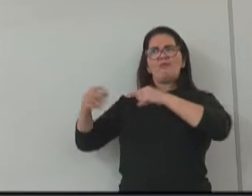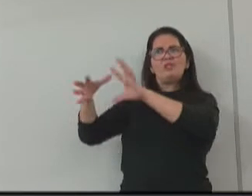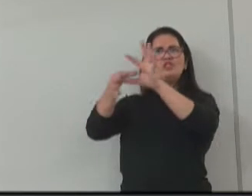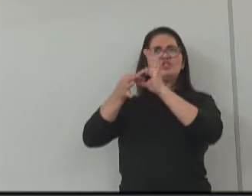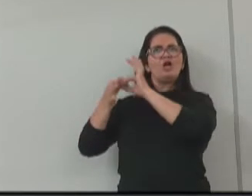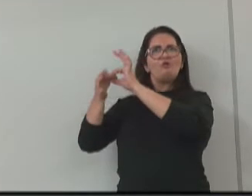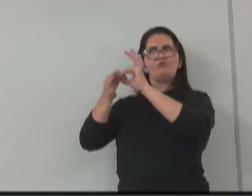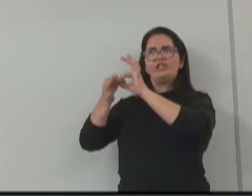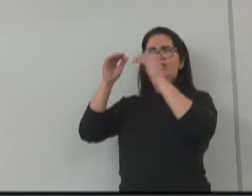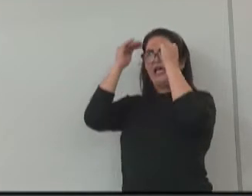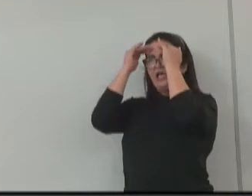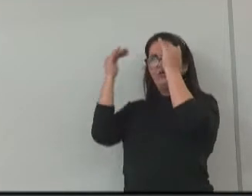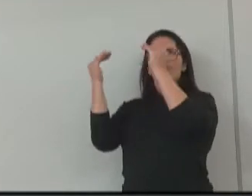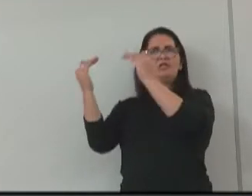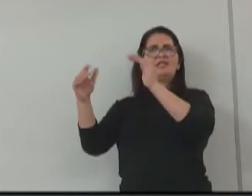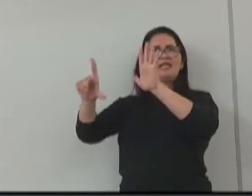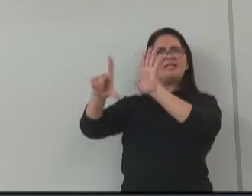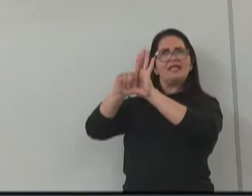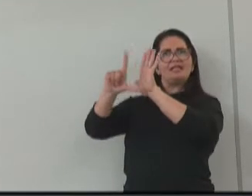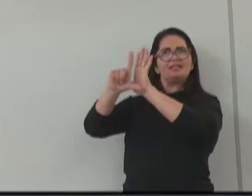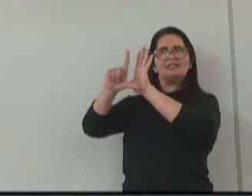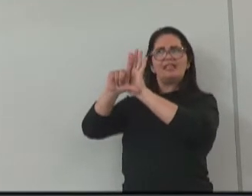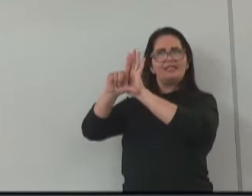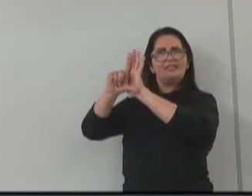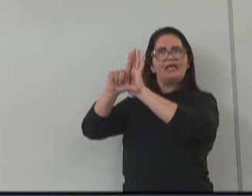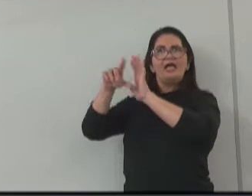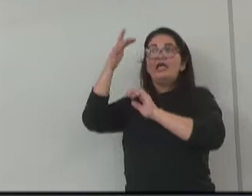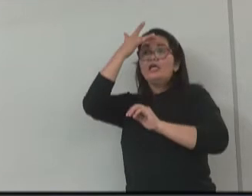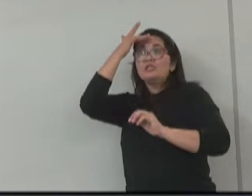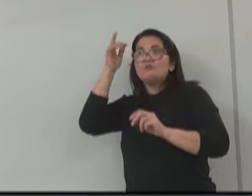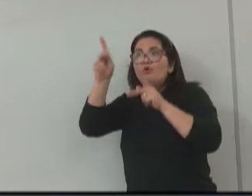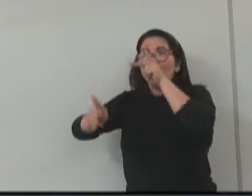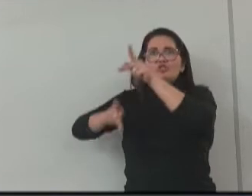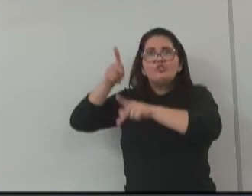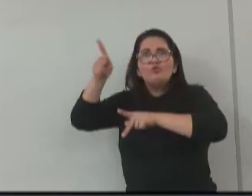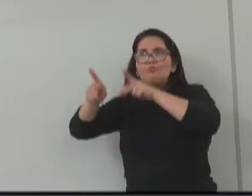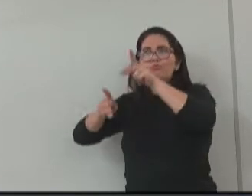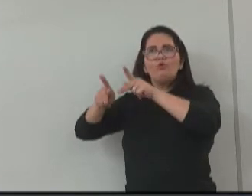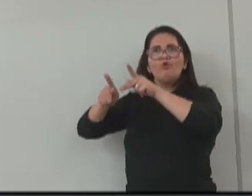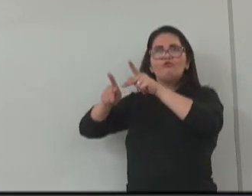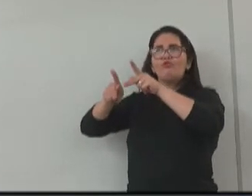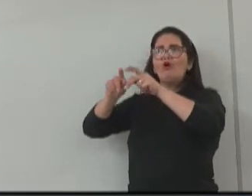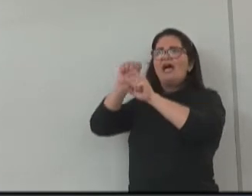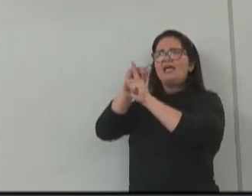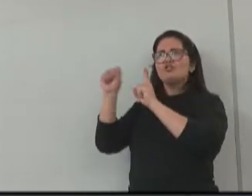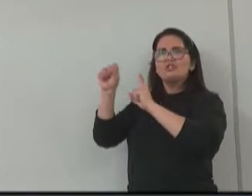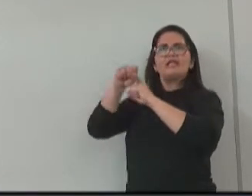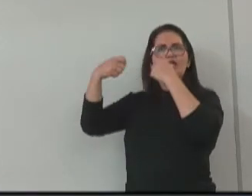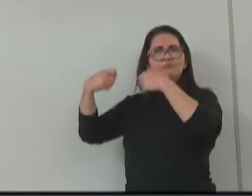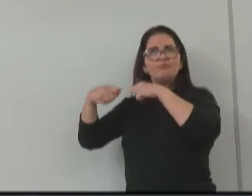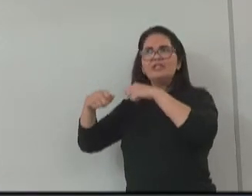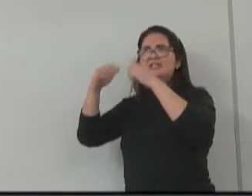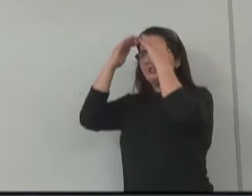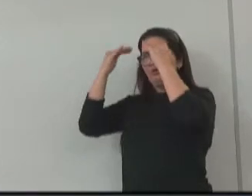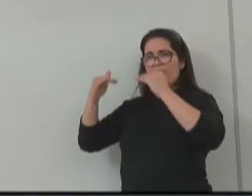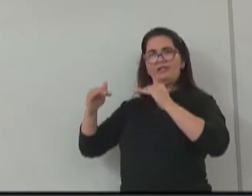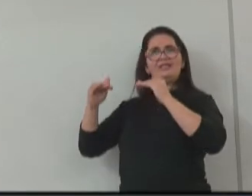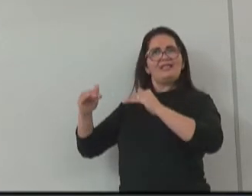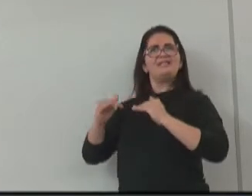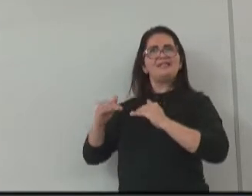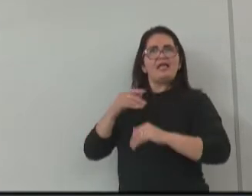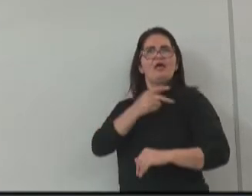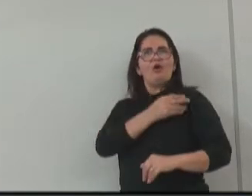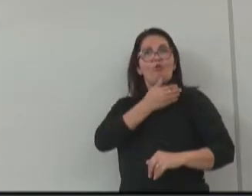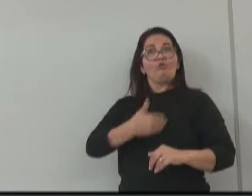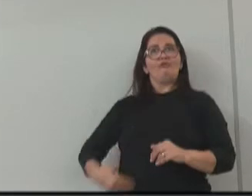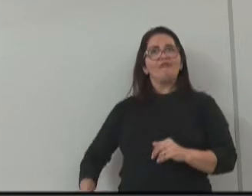que regula a convivência dos habitantes de um país. Fazem parte do Estado as instituições políticas, administrativa,